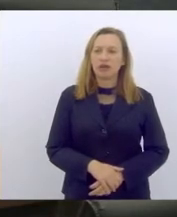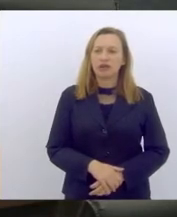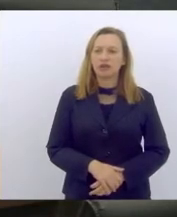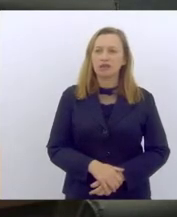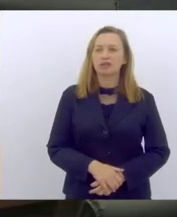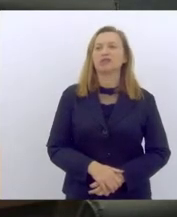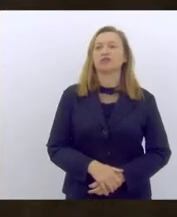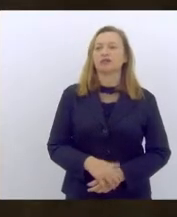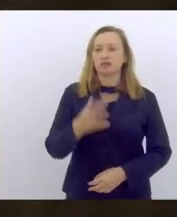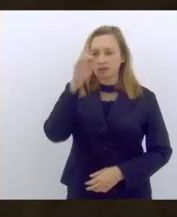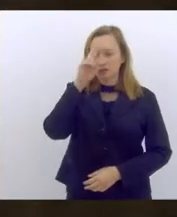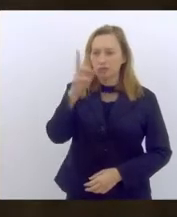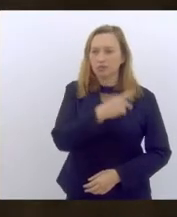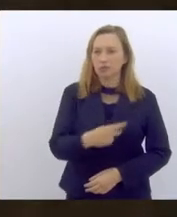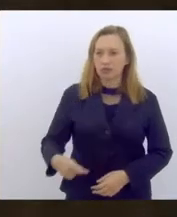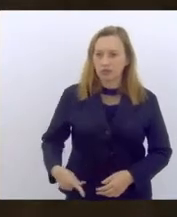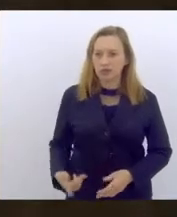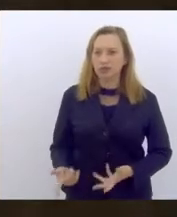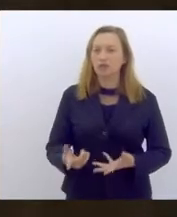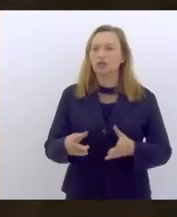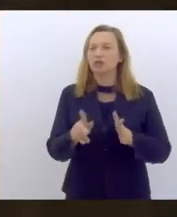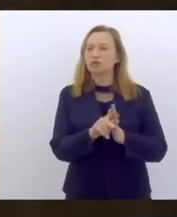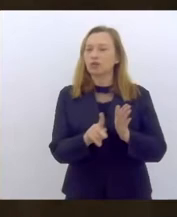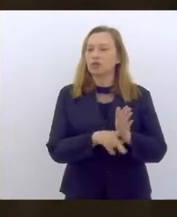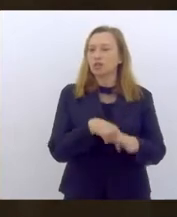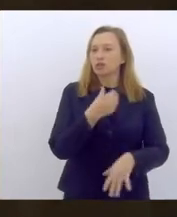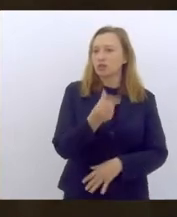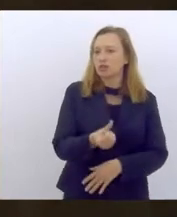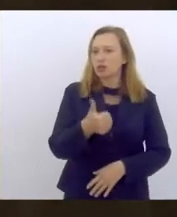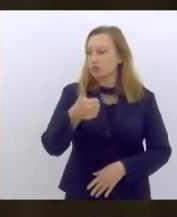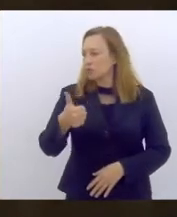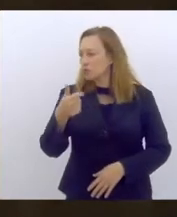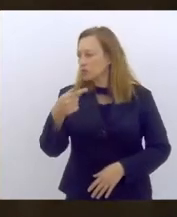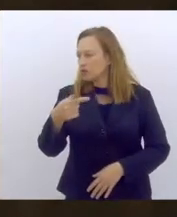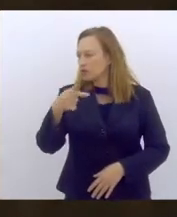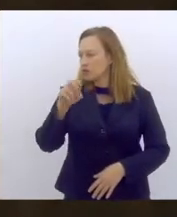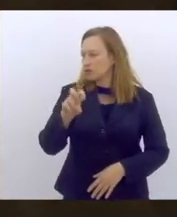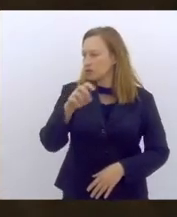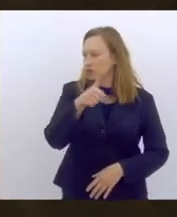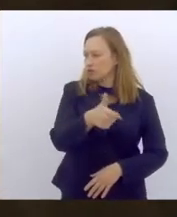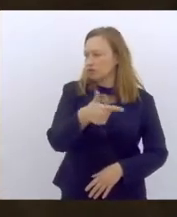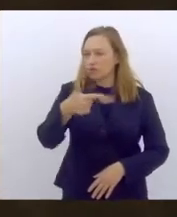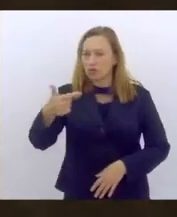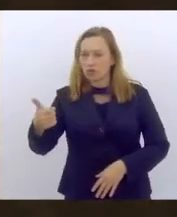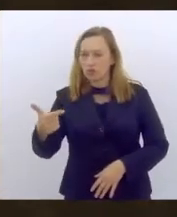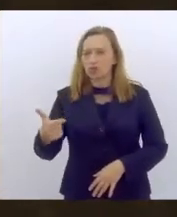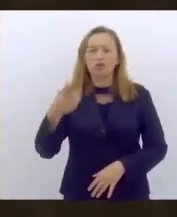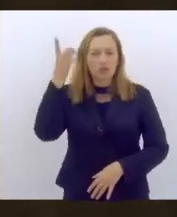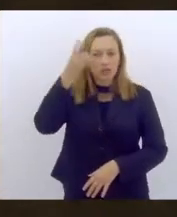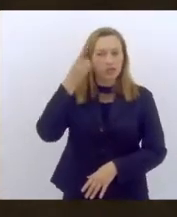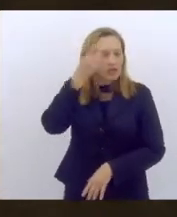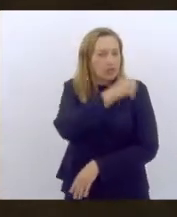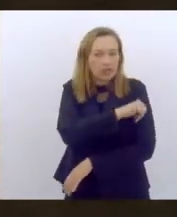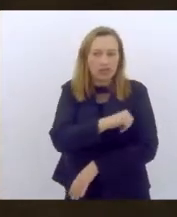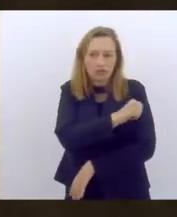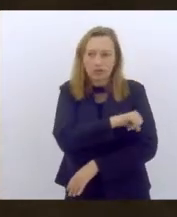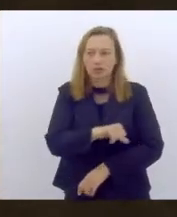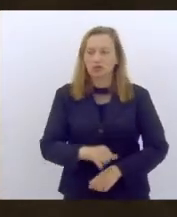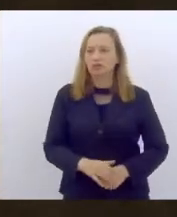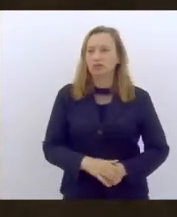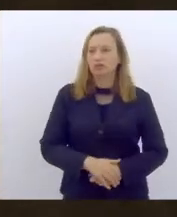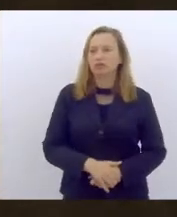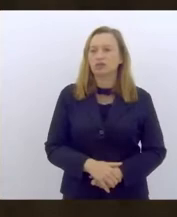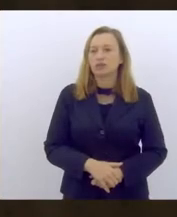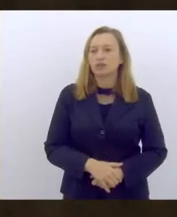senhor presidente trata-se do projeto 6175 de 2022 de autoria da deputada enfermeira